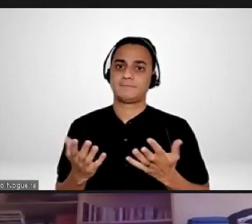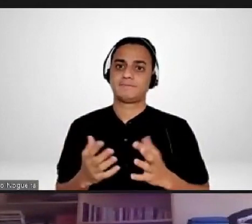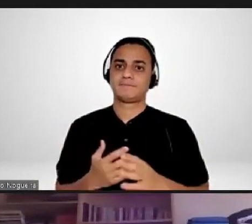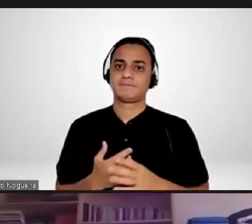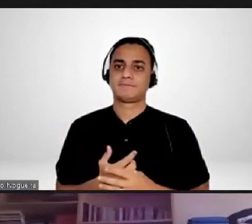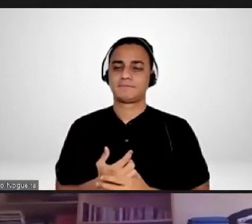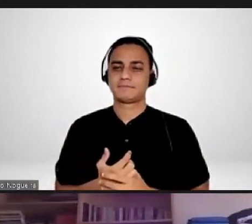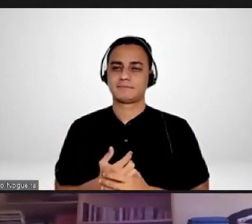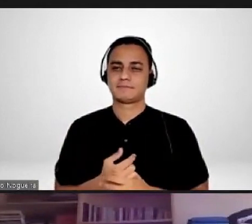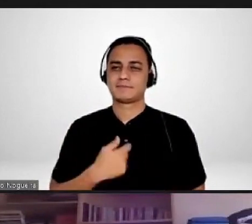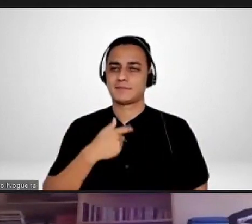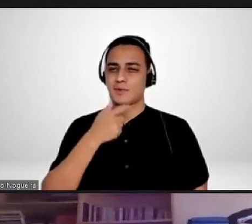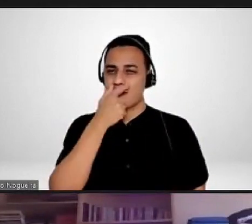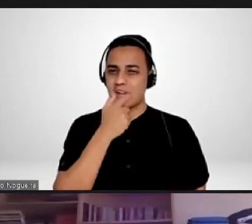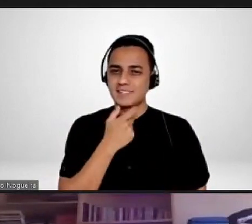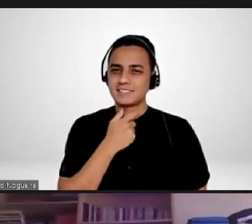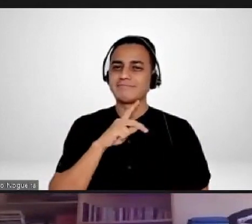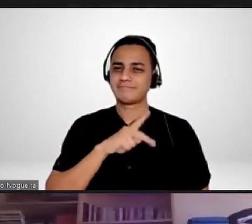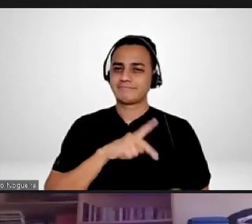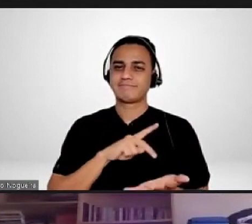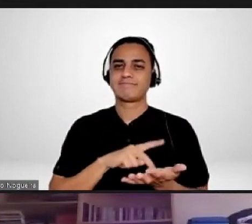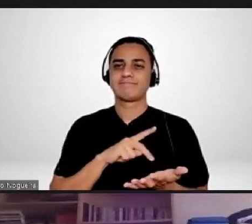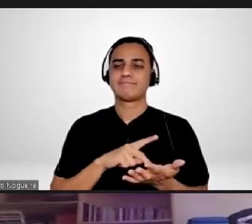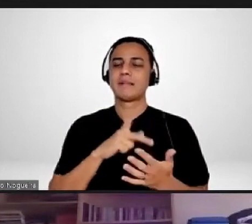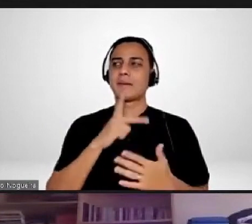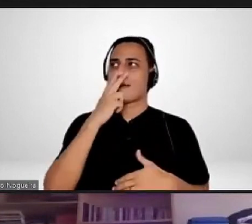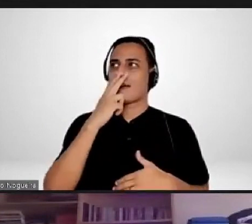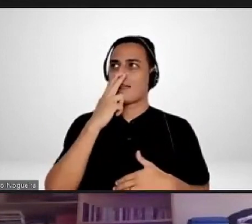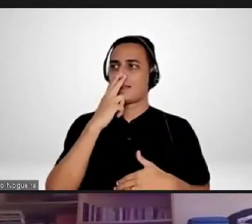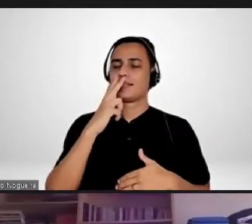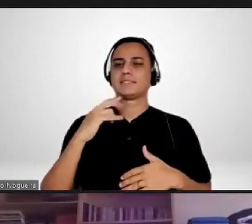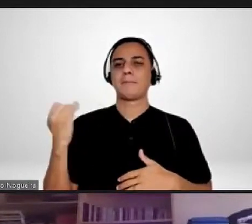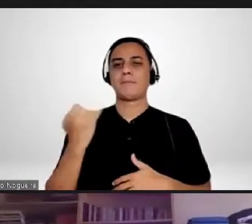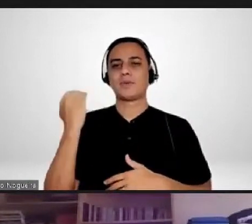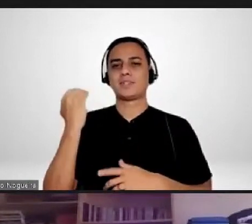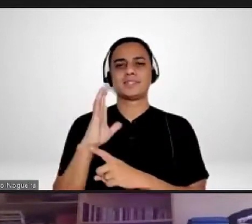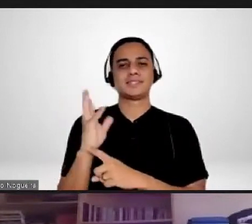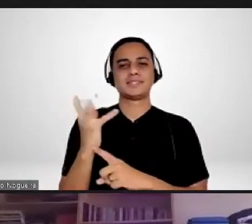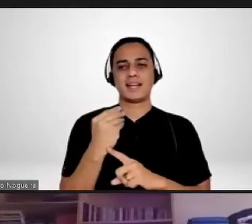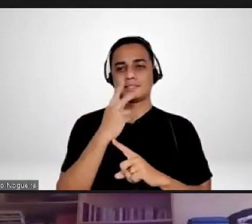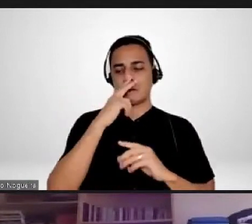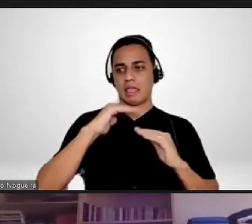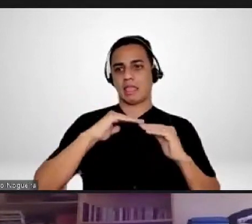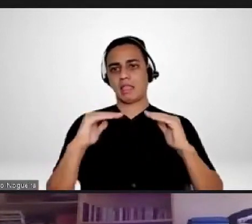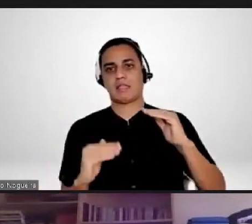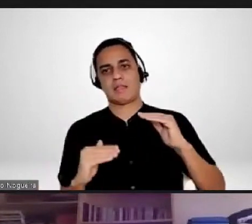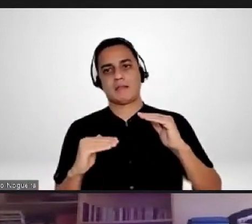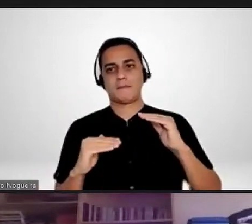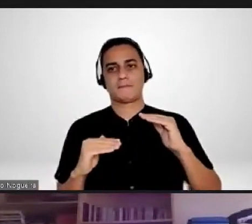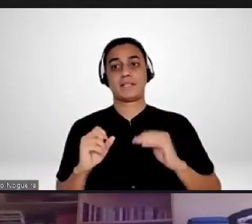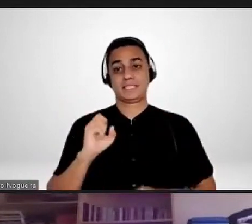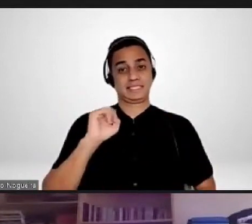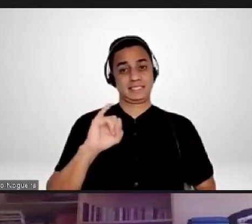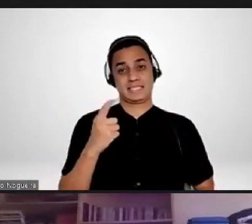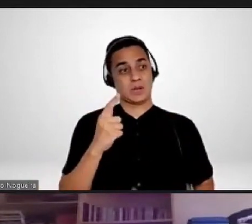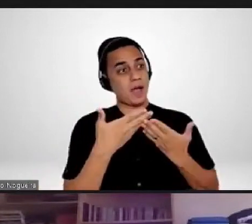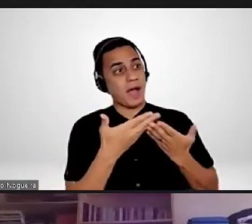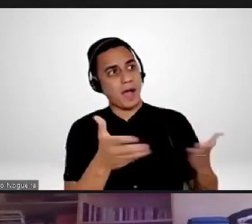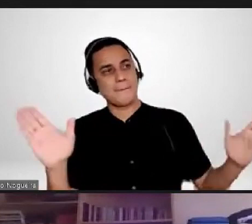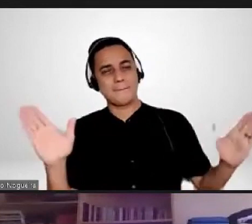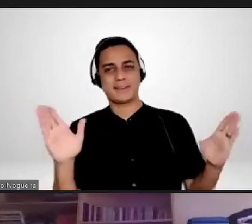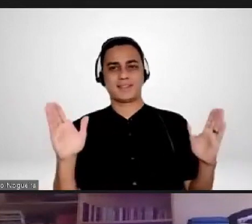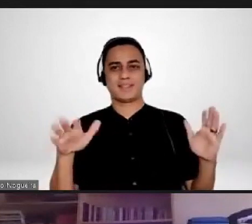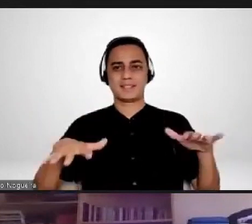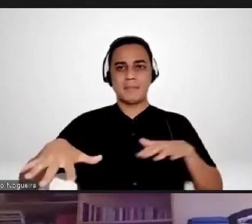que realmente acaba sendo subestimada a importância da arte. E se você não dá espaço, se você não tem algo